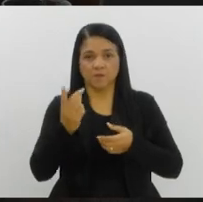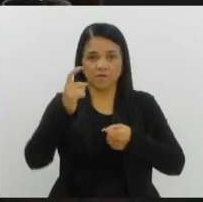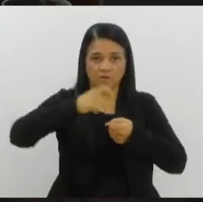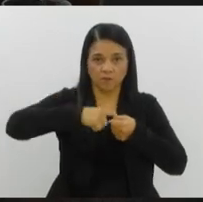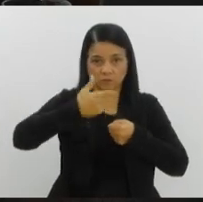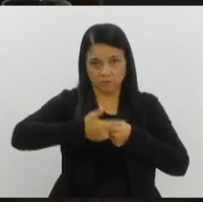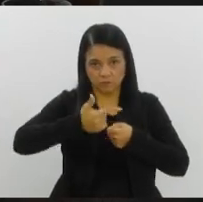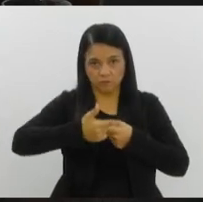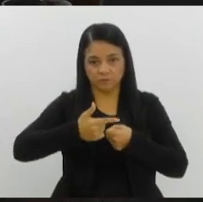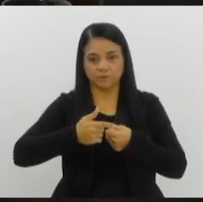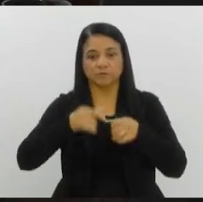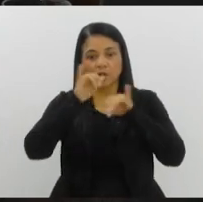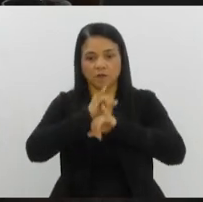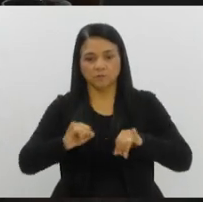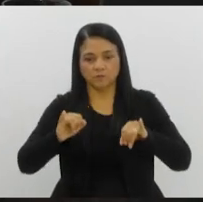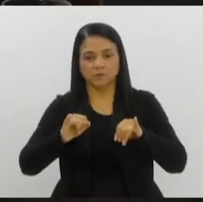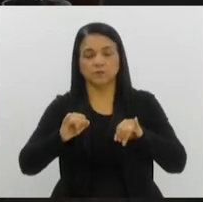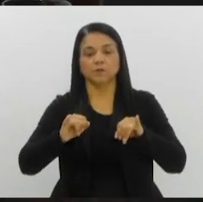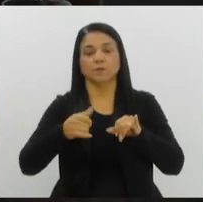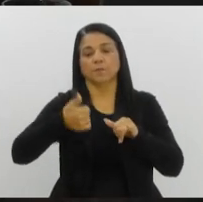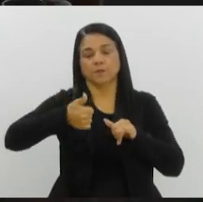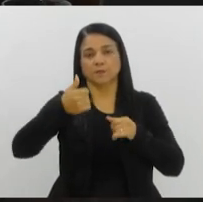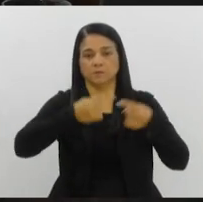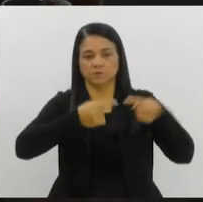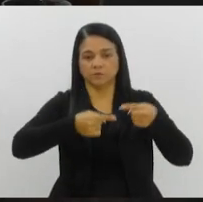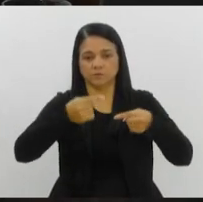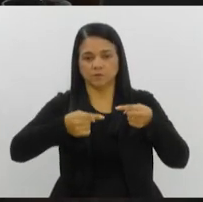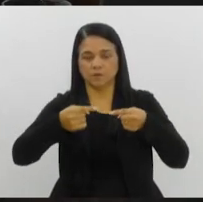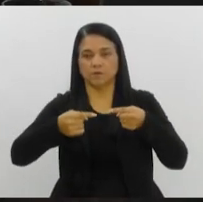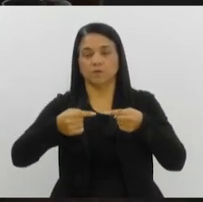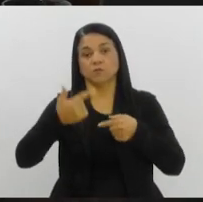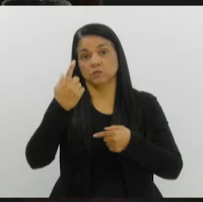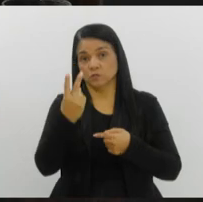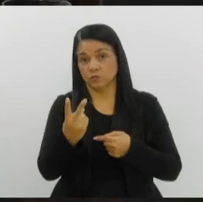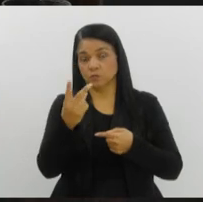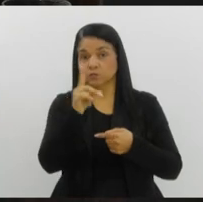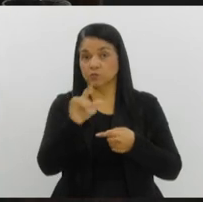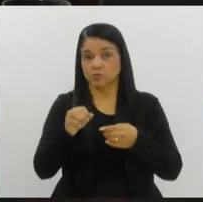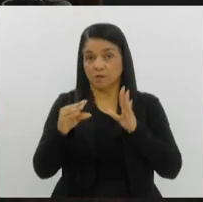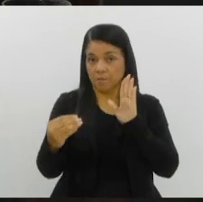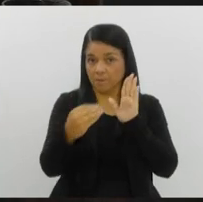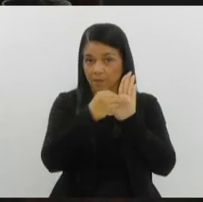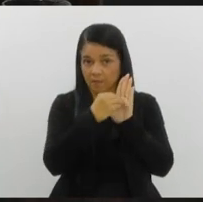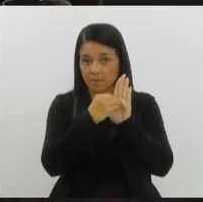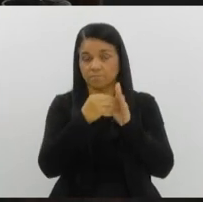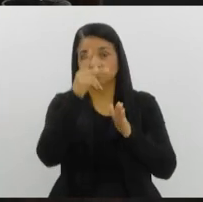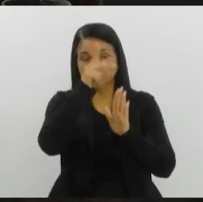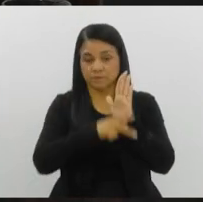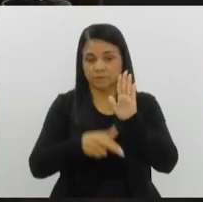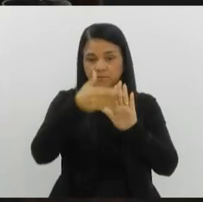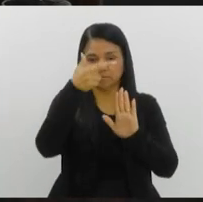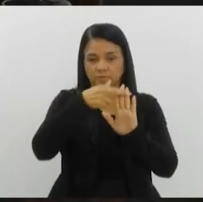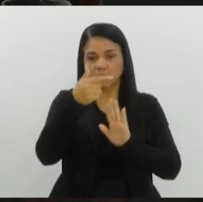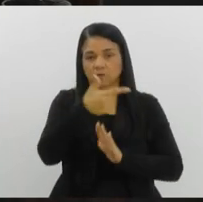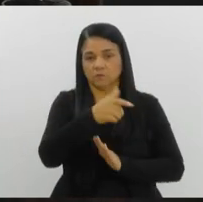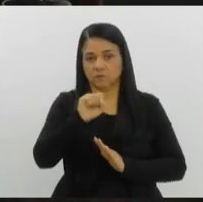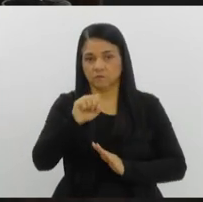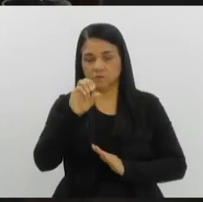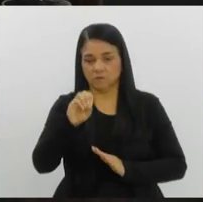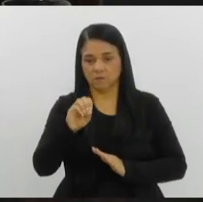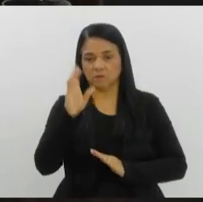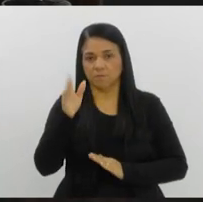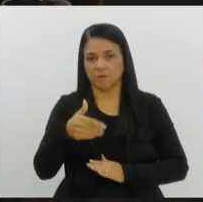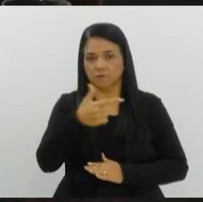segundo. Anuncio em primeira discussão, segundo dia para pareceres de emenda. Projeto de resolução número